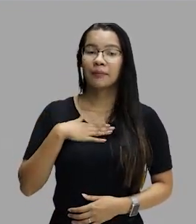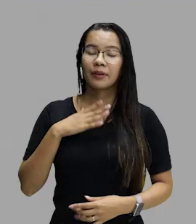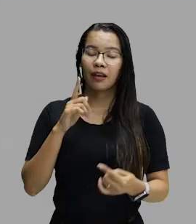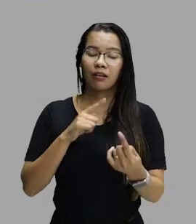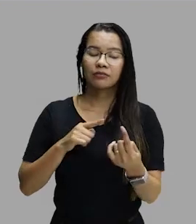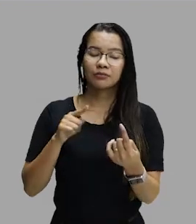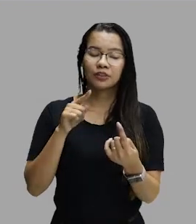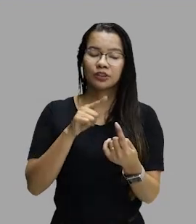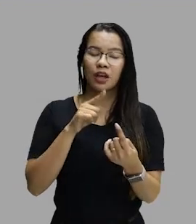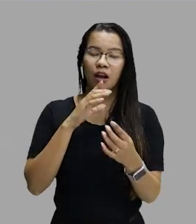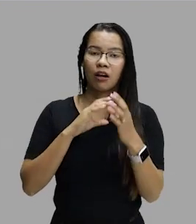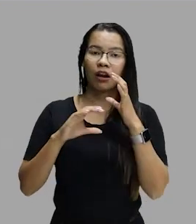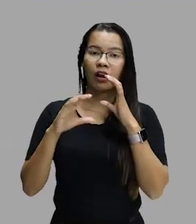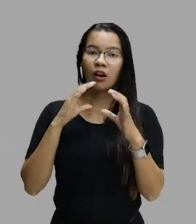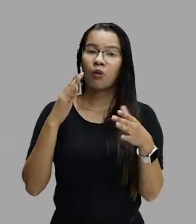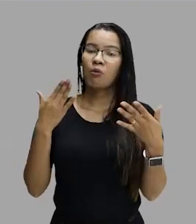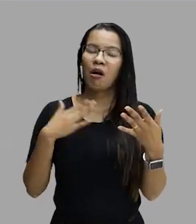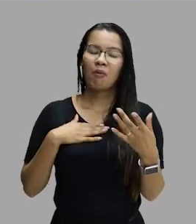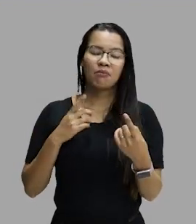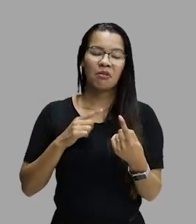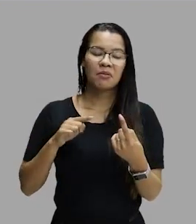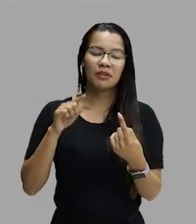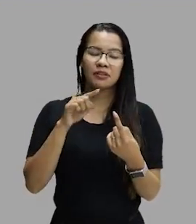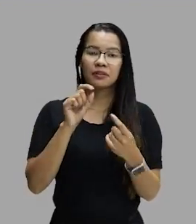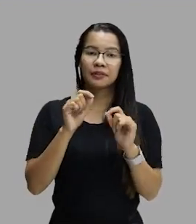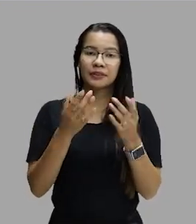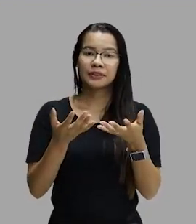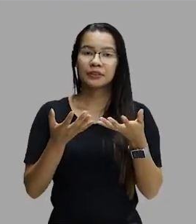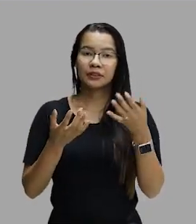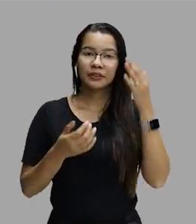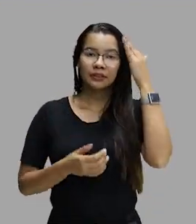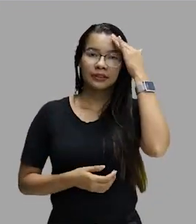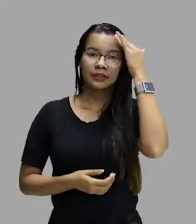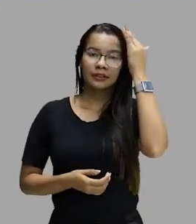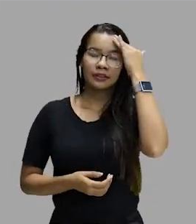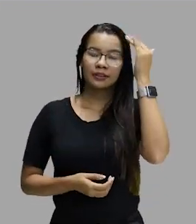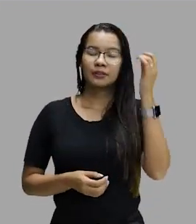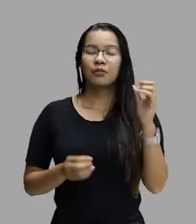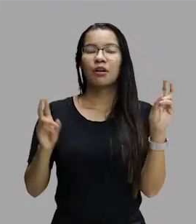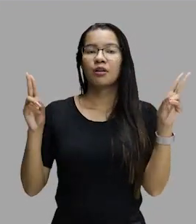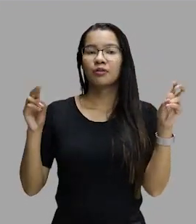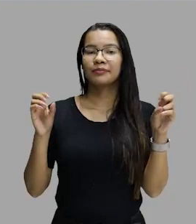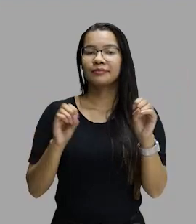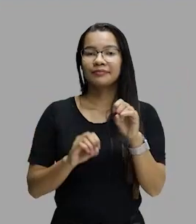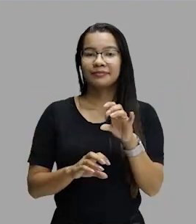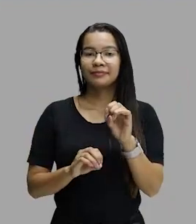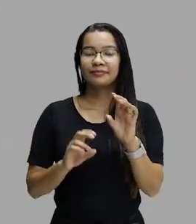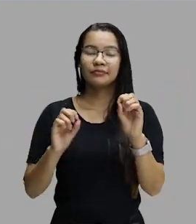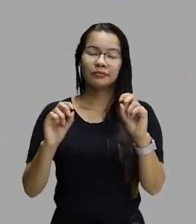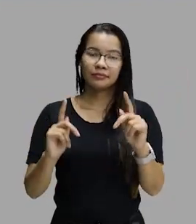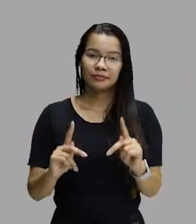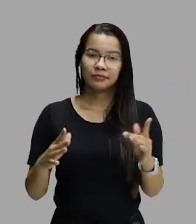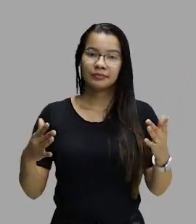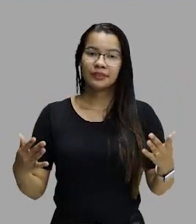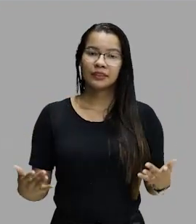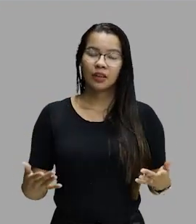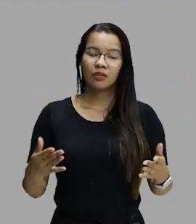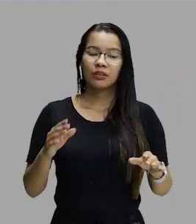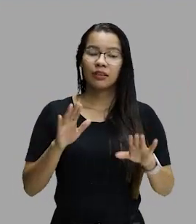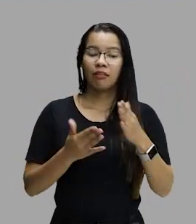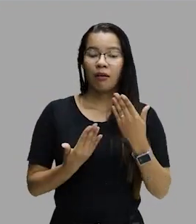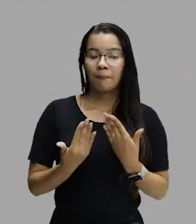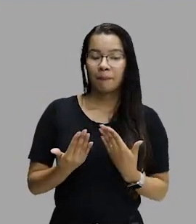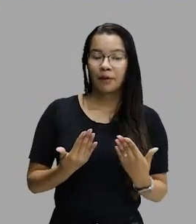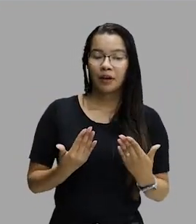intenção comunicativa. Qual é a minha intenção agora? Que você entenda o assunto desta aula. Deu para entender? Então, dependendo do